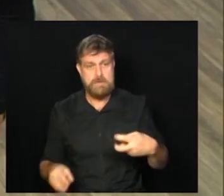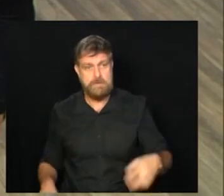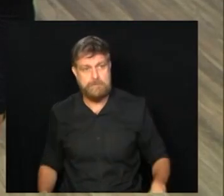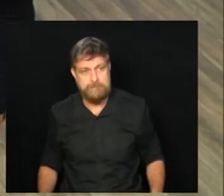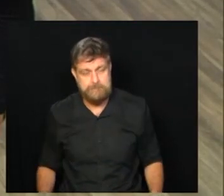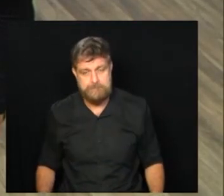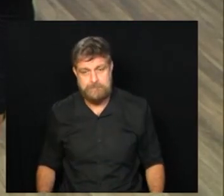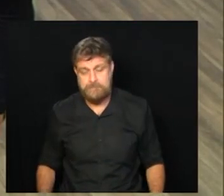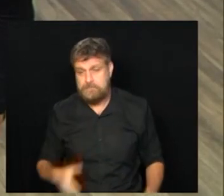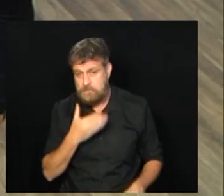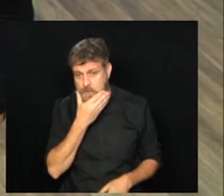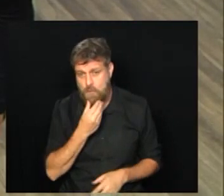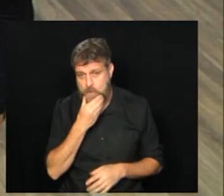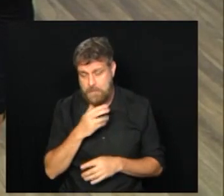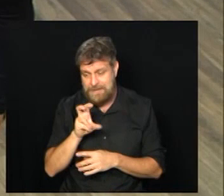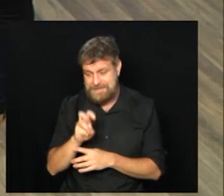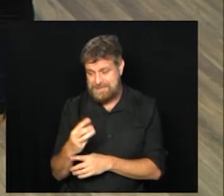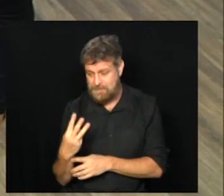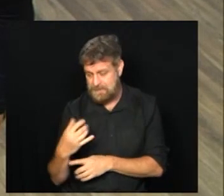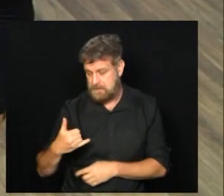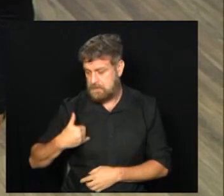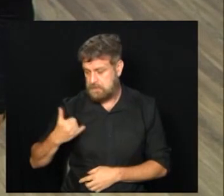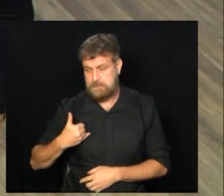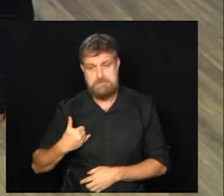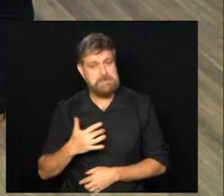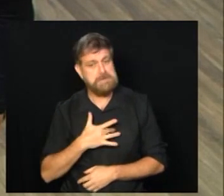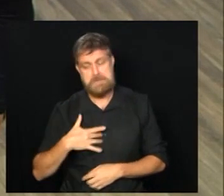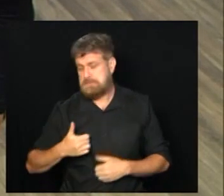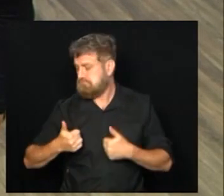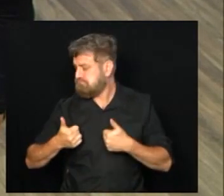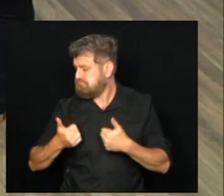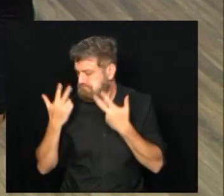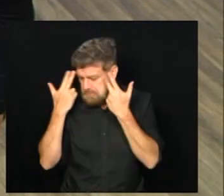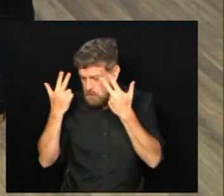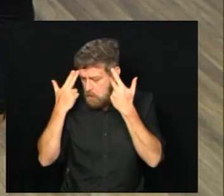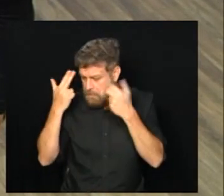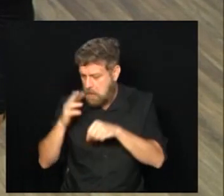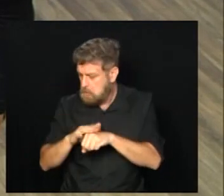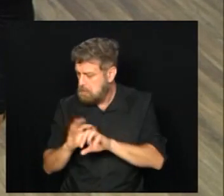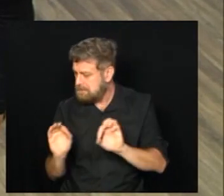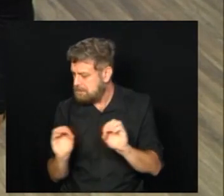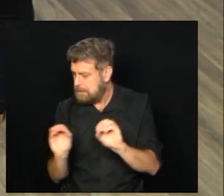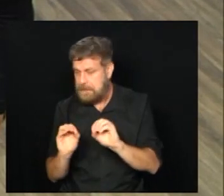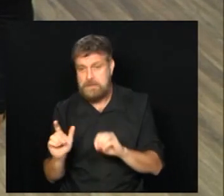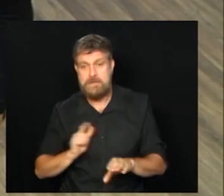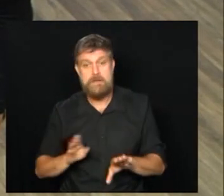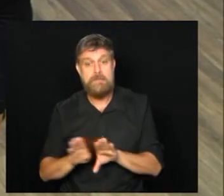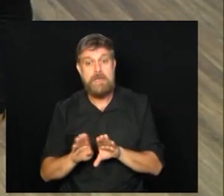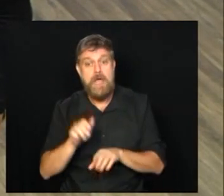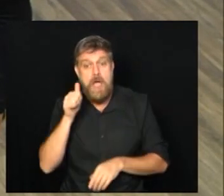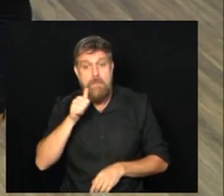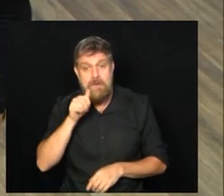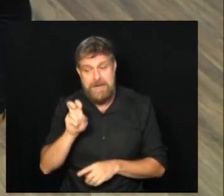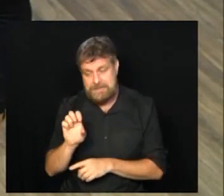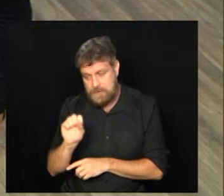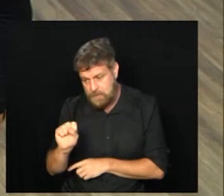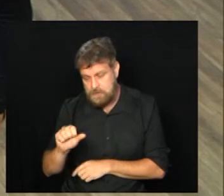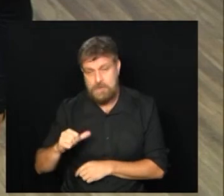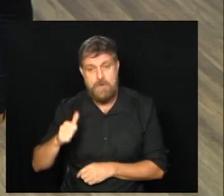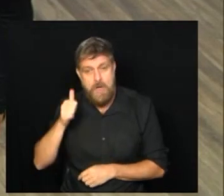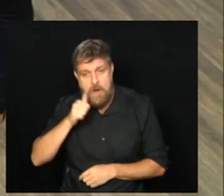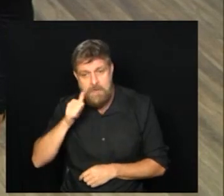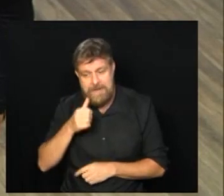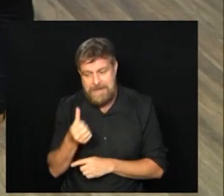Covid-19. Um outro homem de 53 anos, também saudável, sem comorbidades, assim como uma mulher de 58, uma outra mulher